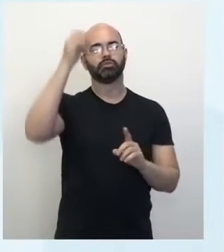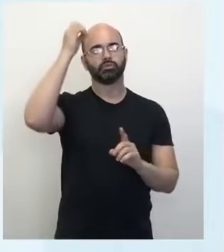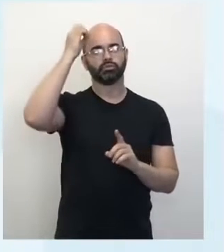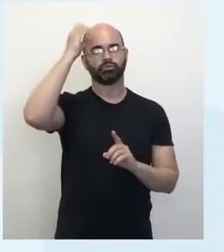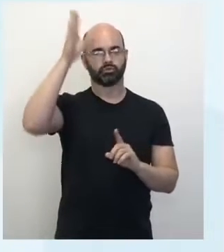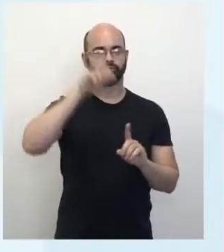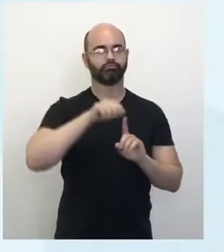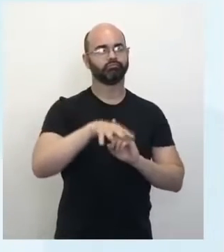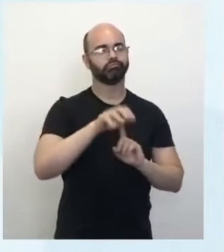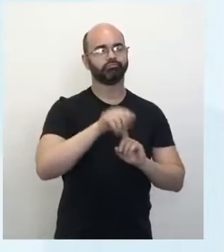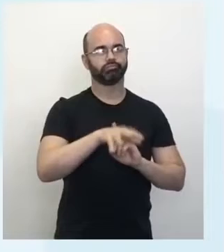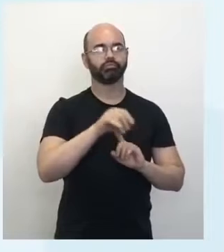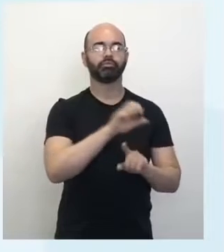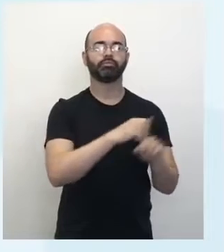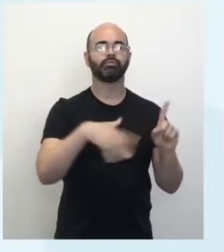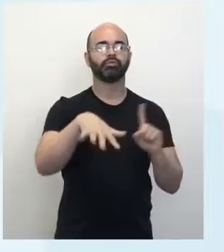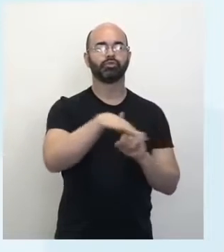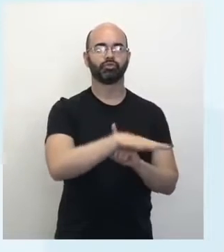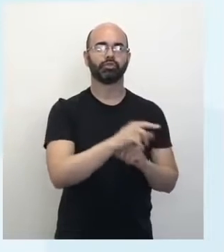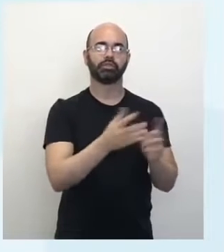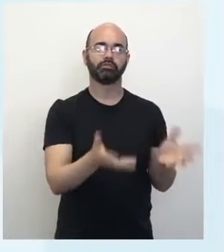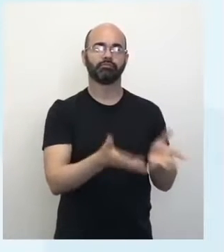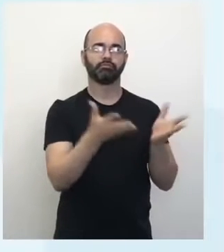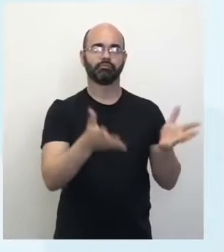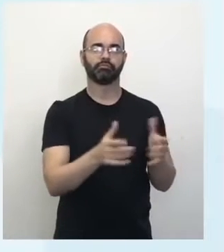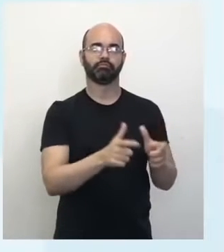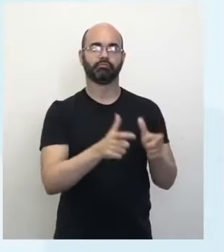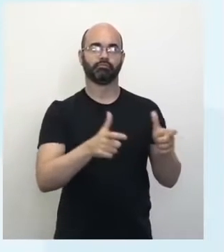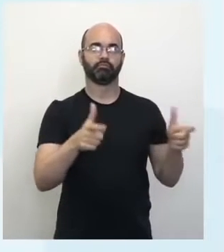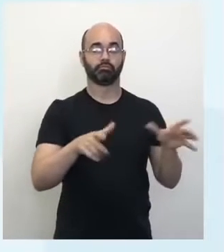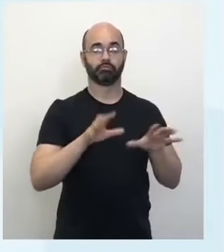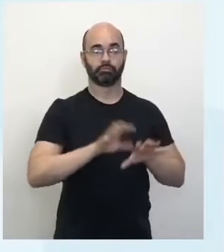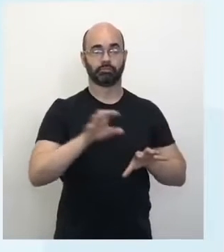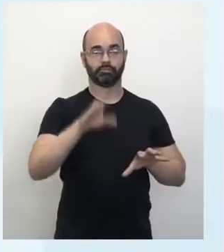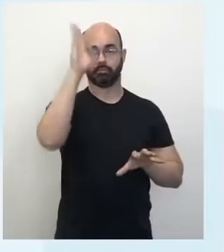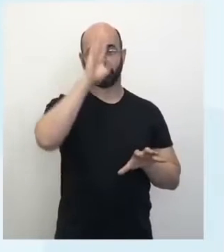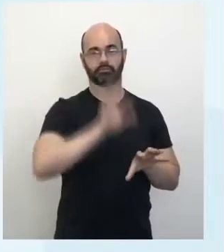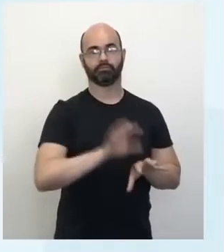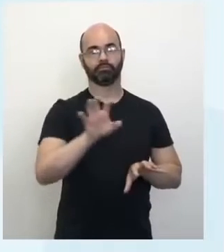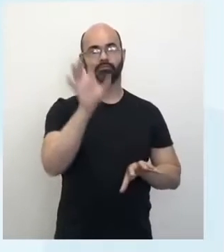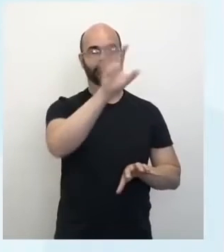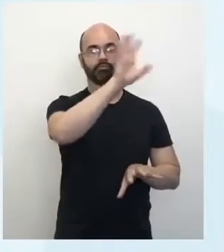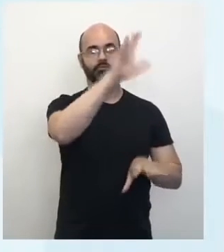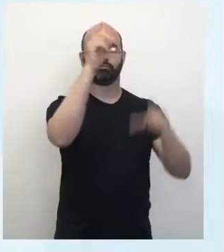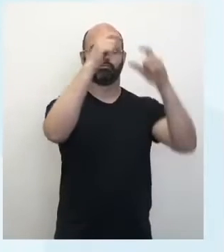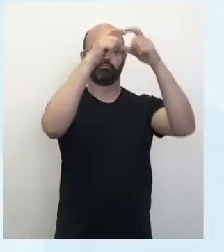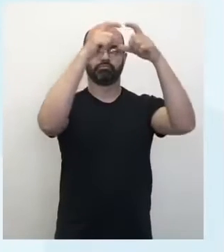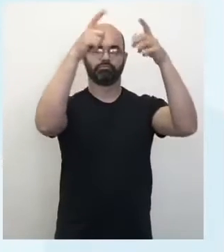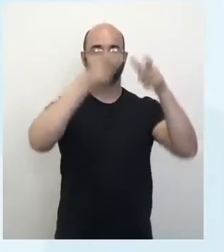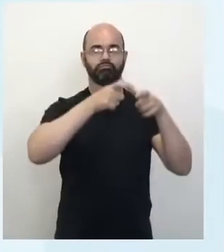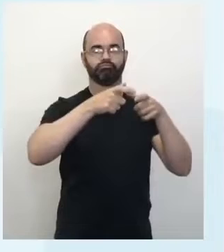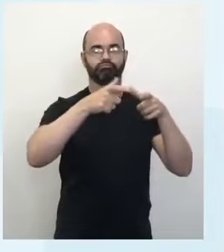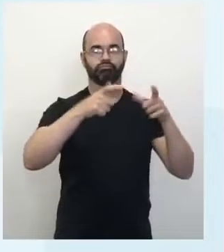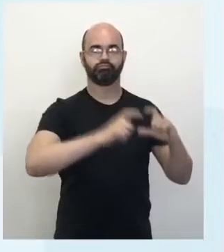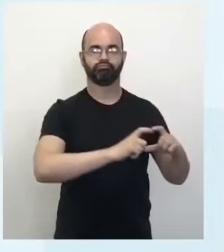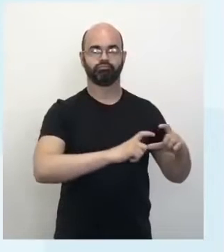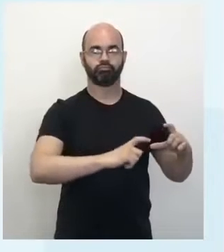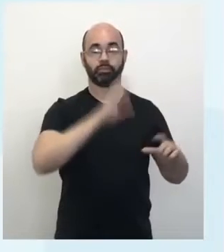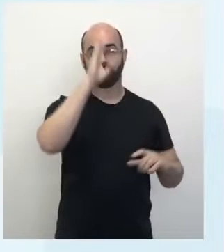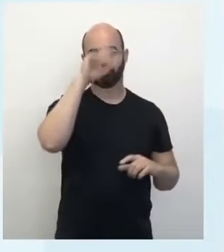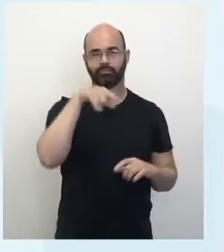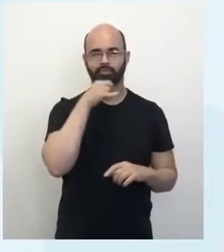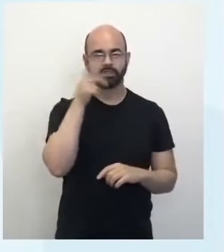da sociedade brasileira em diferentes regiões brasileiras, e em especial no estado de